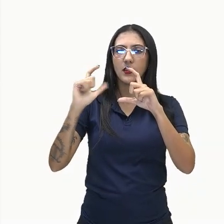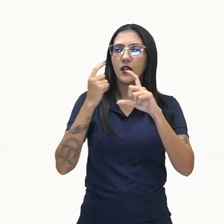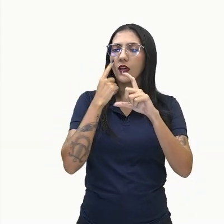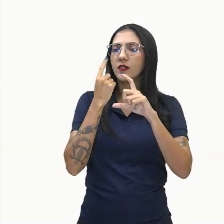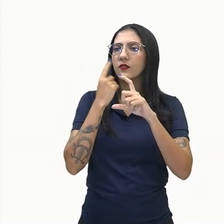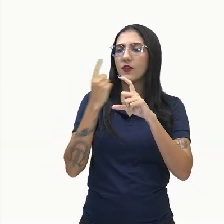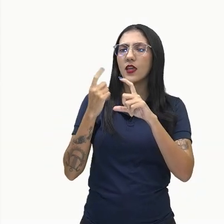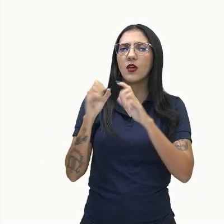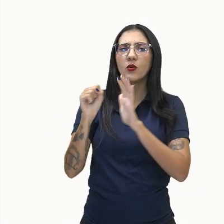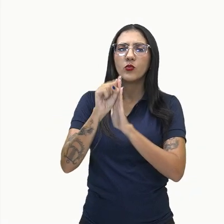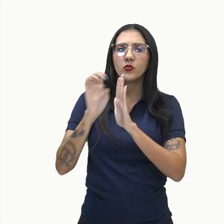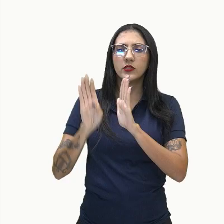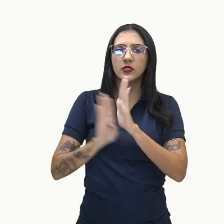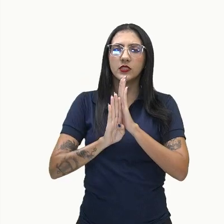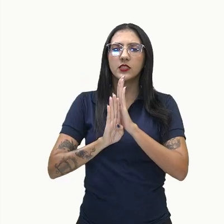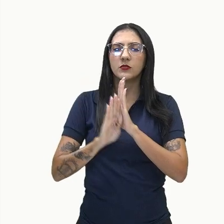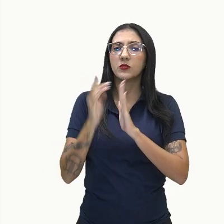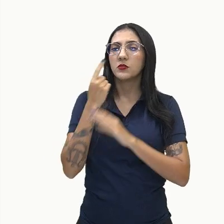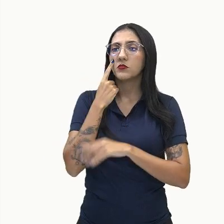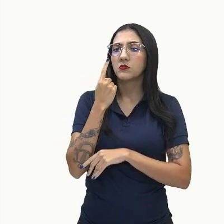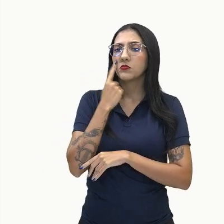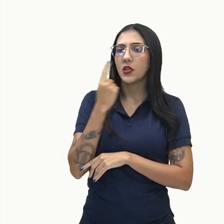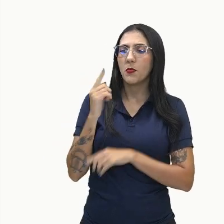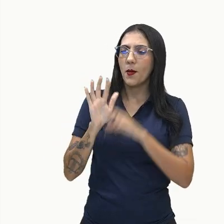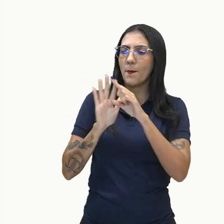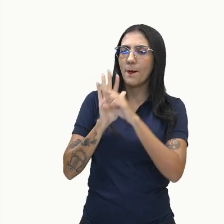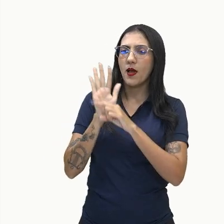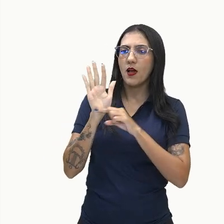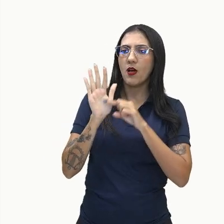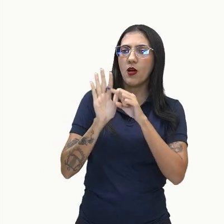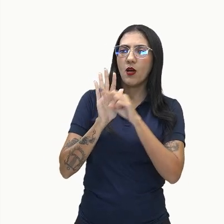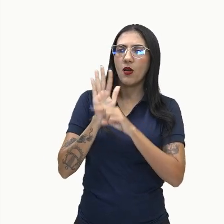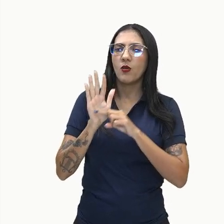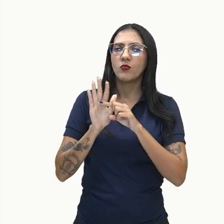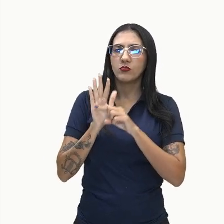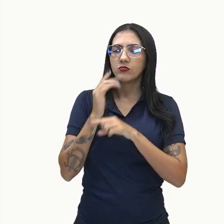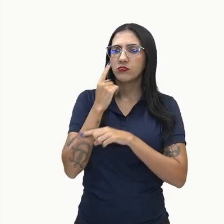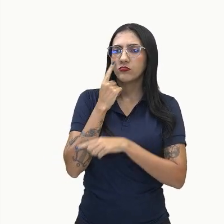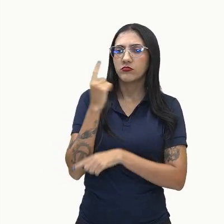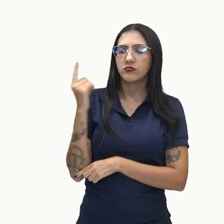centro da placa eu tenho uma mão estendida